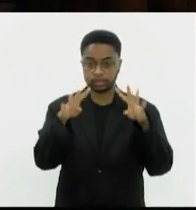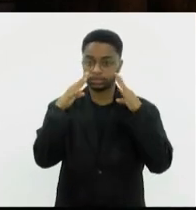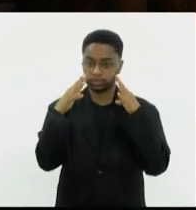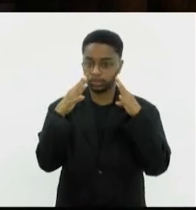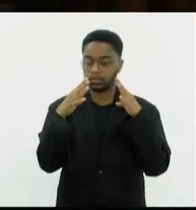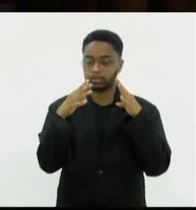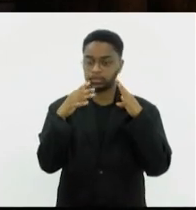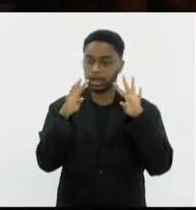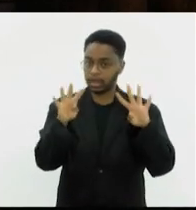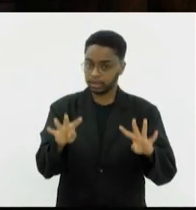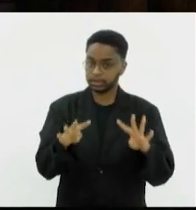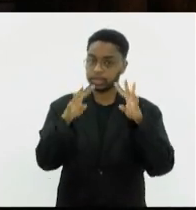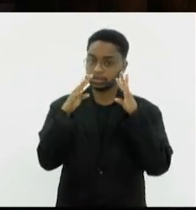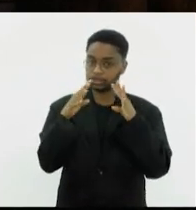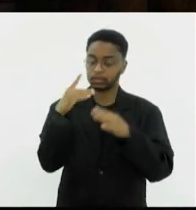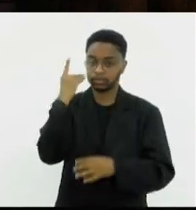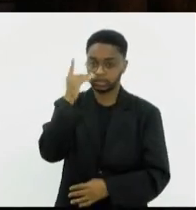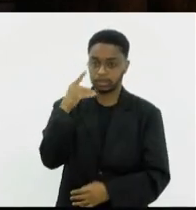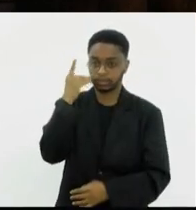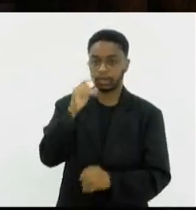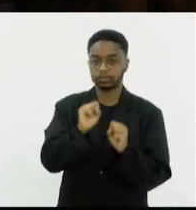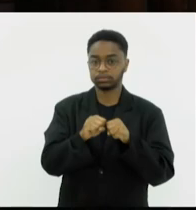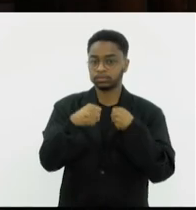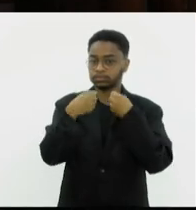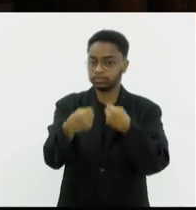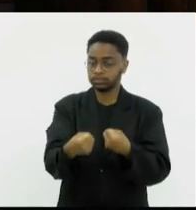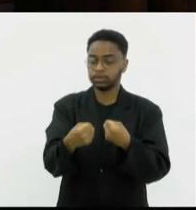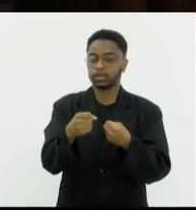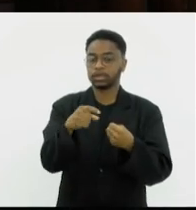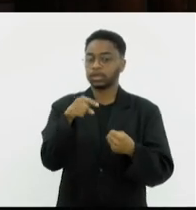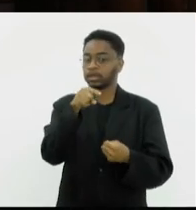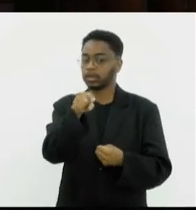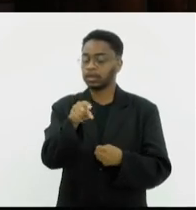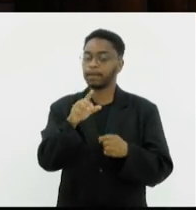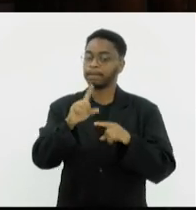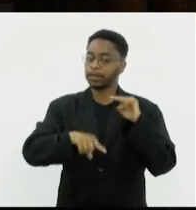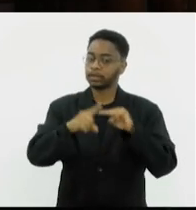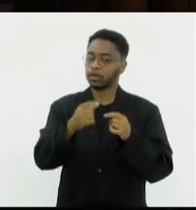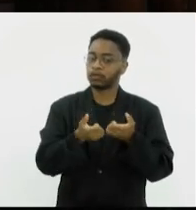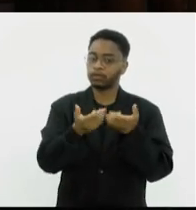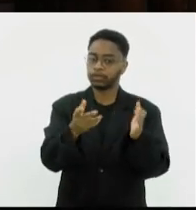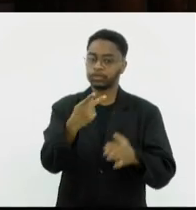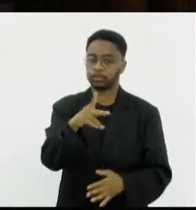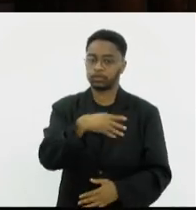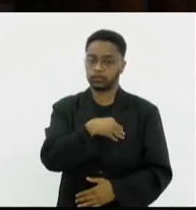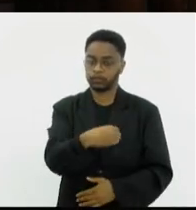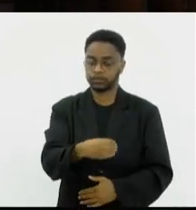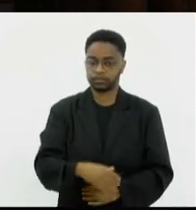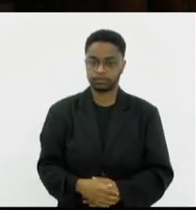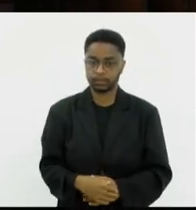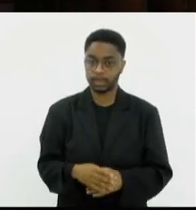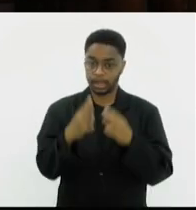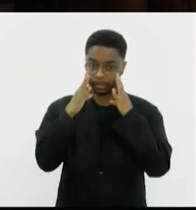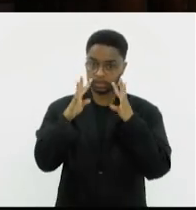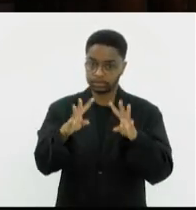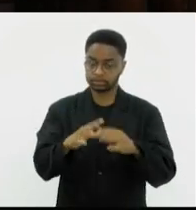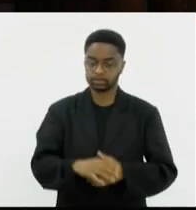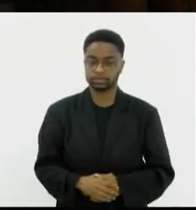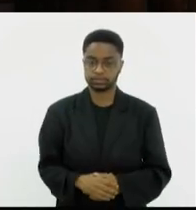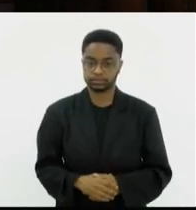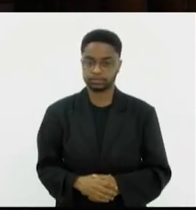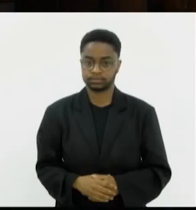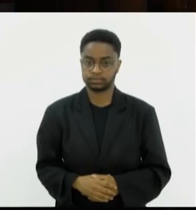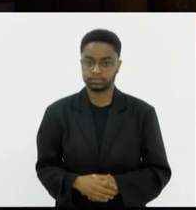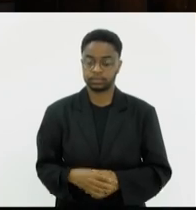Prestem atenção no deputado que defende essa excrescência para os seus filhos aqui, ó. Prestem atenção.